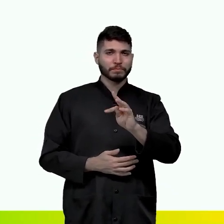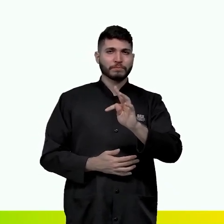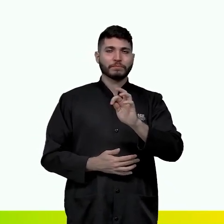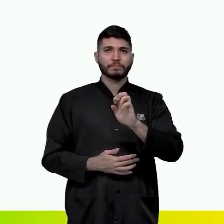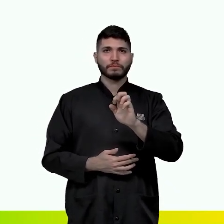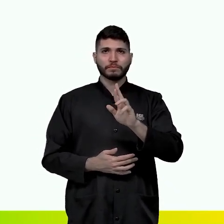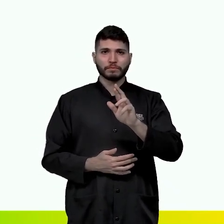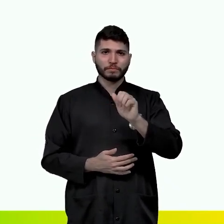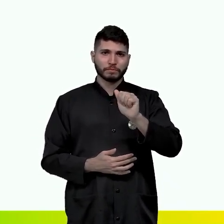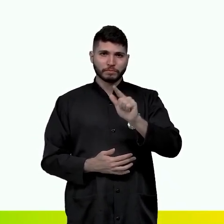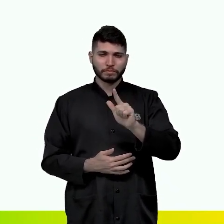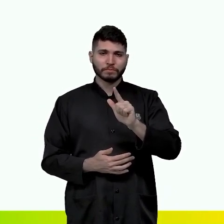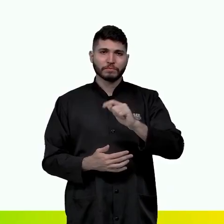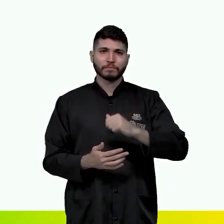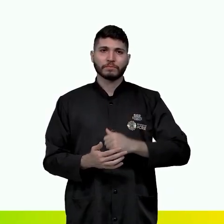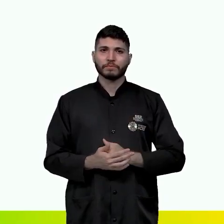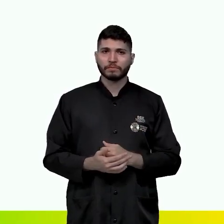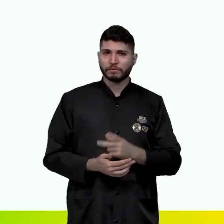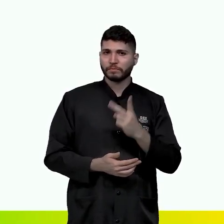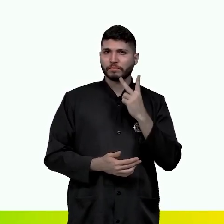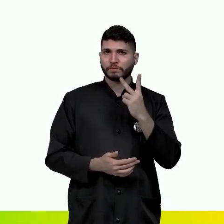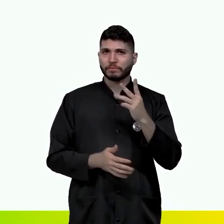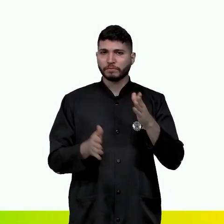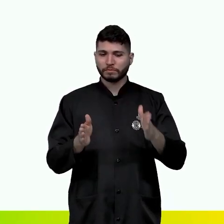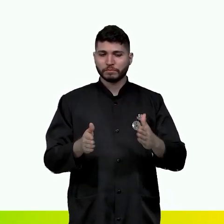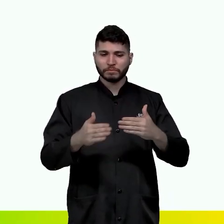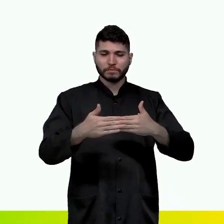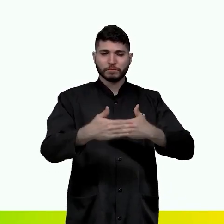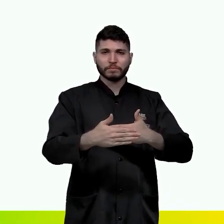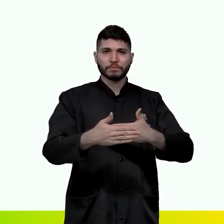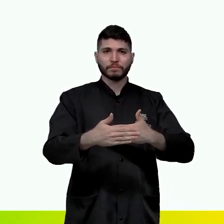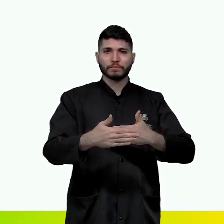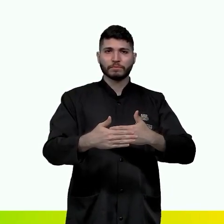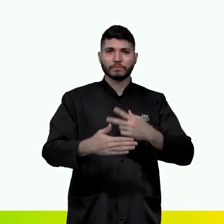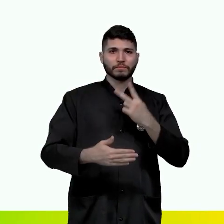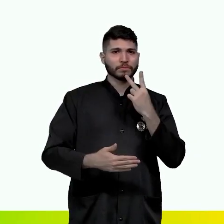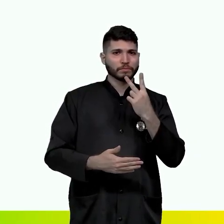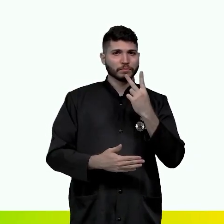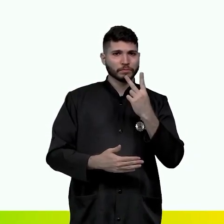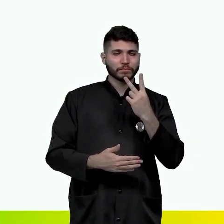Você tem duas caixas de